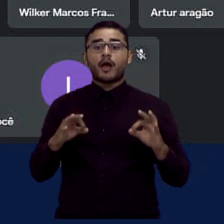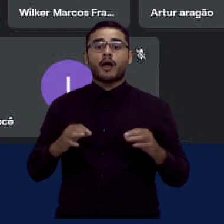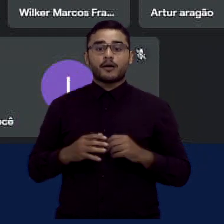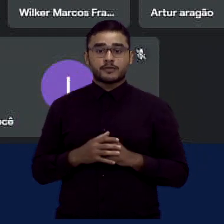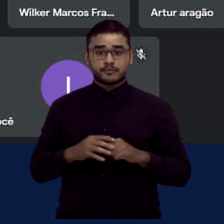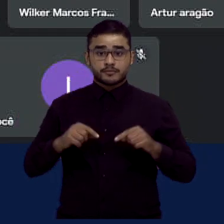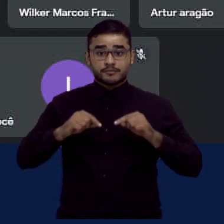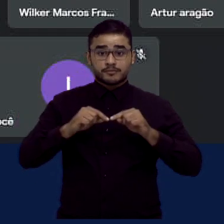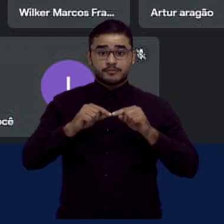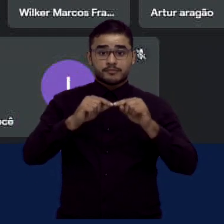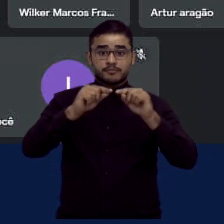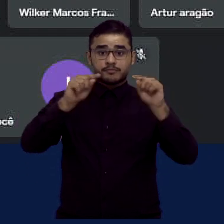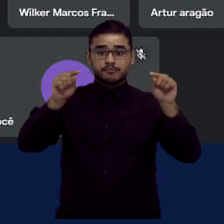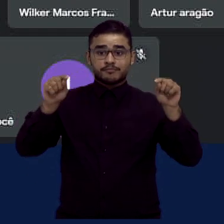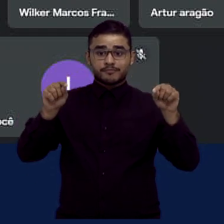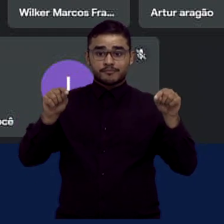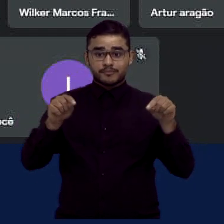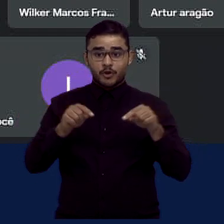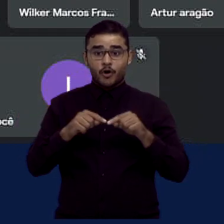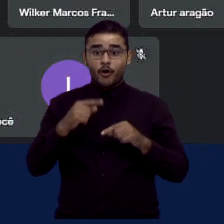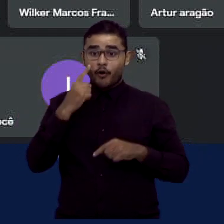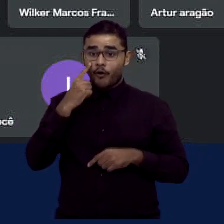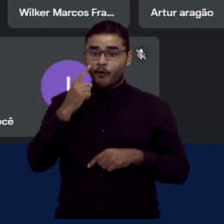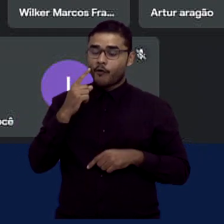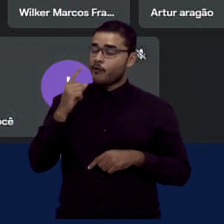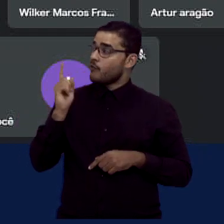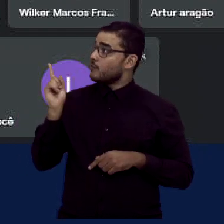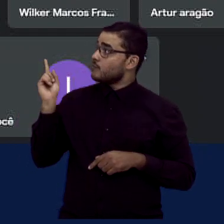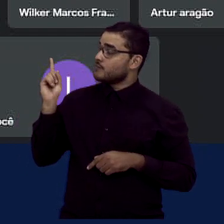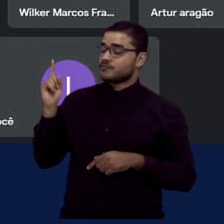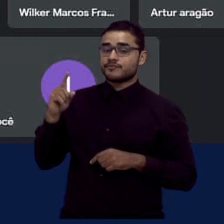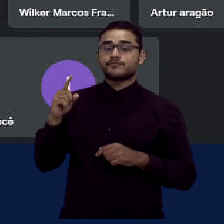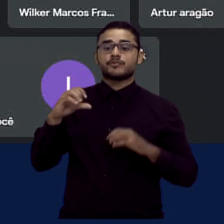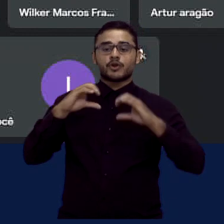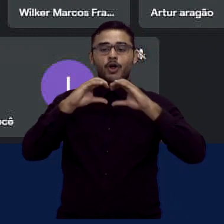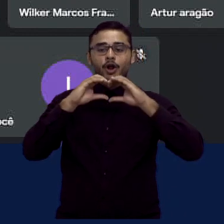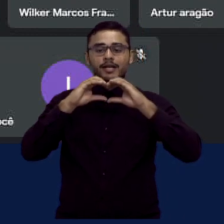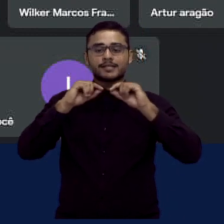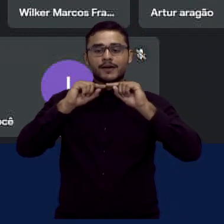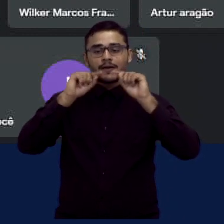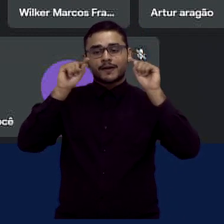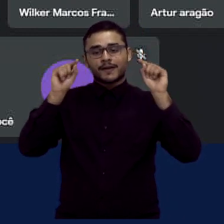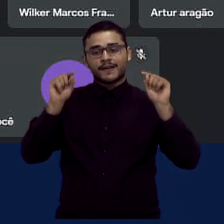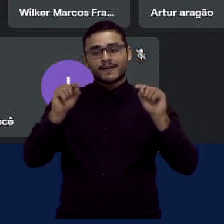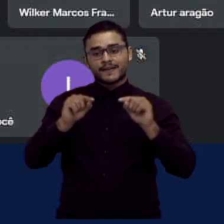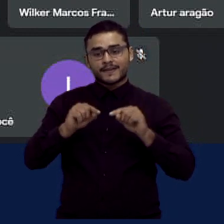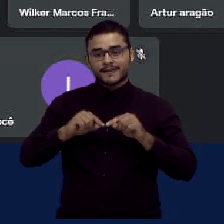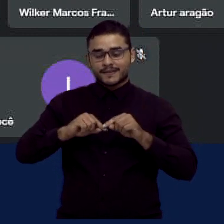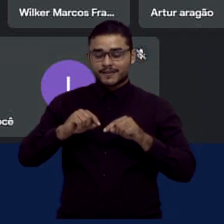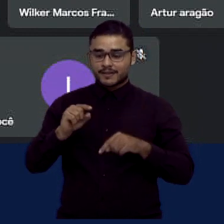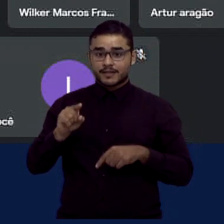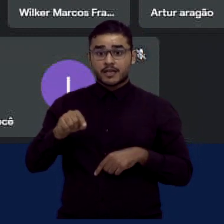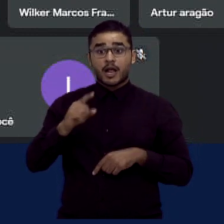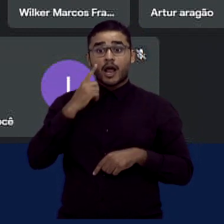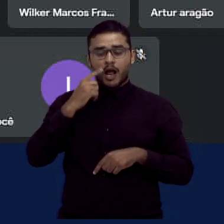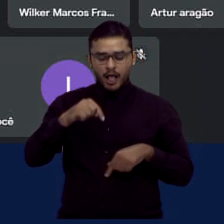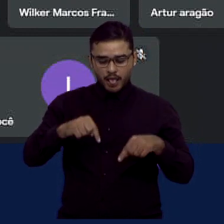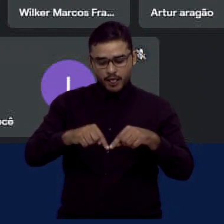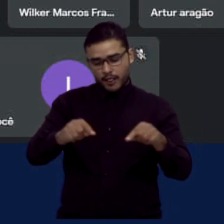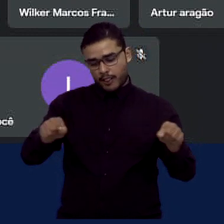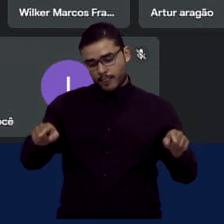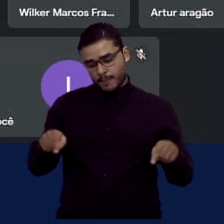coração sendo desenhado e, por fim, o coração terminado e elas duas juntas, olhando uma para a